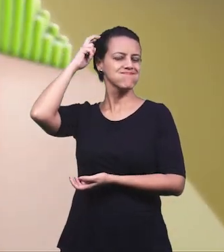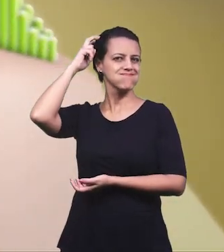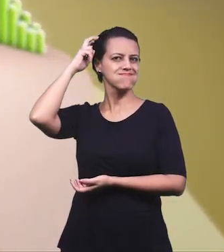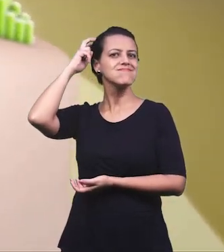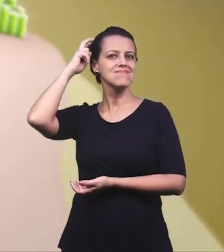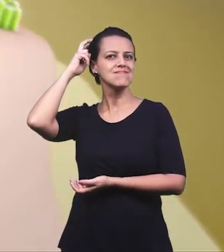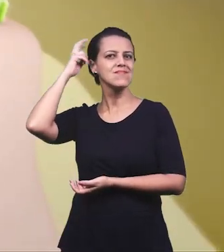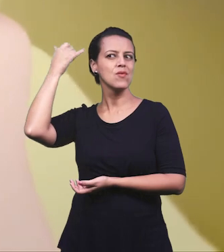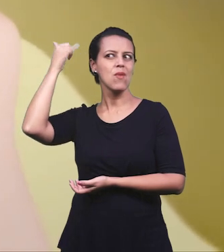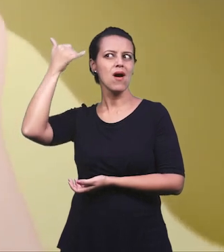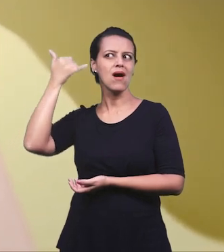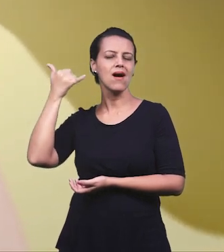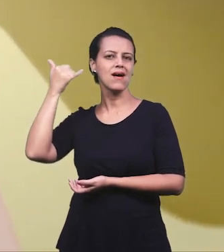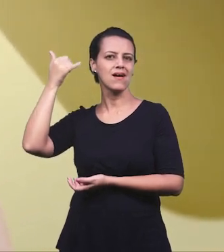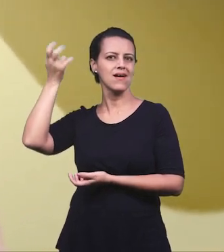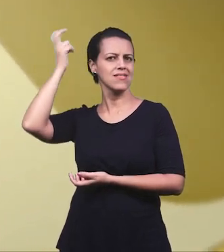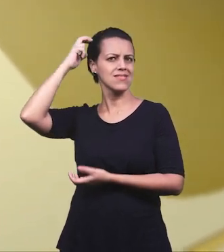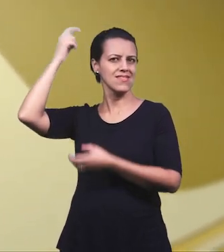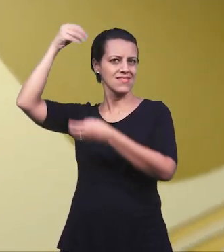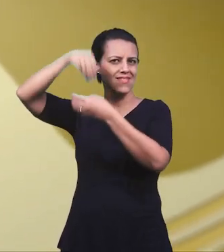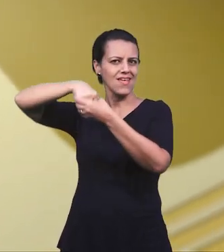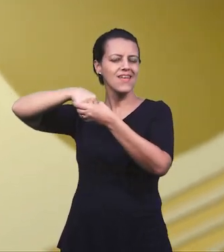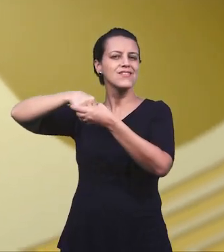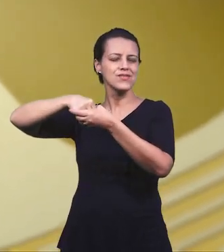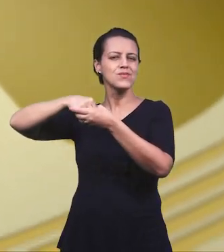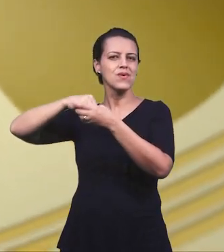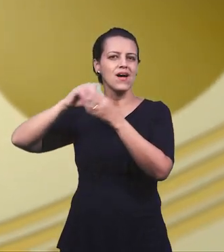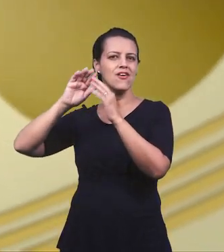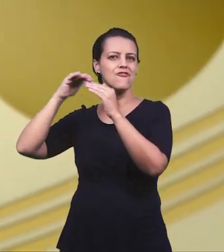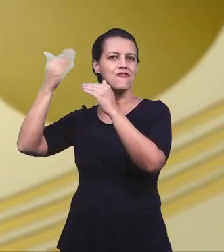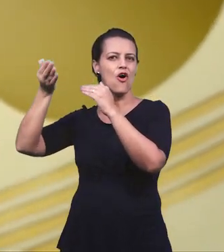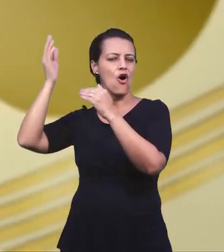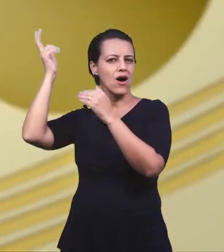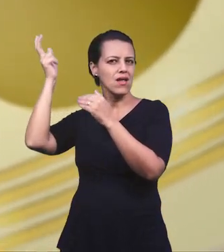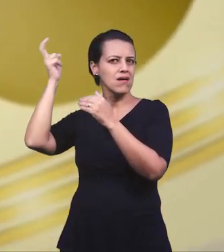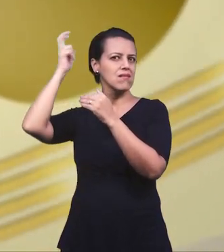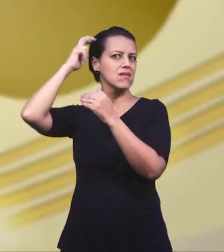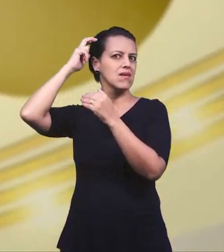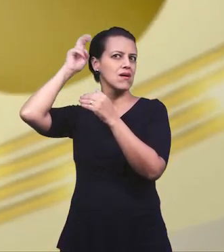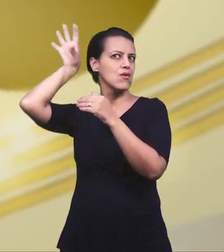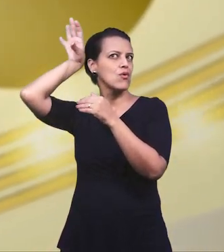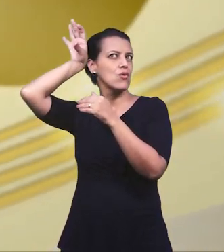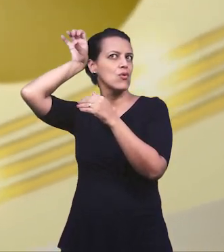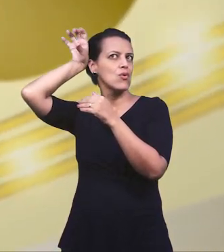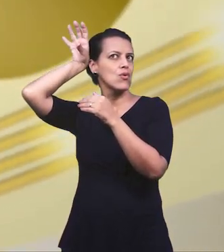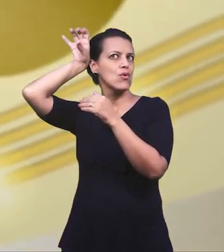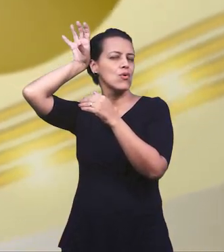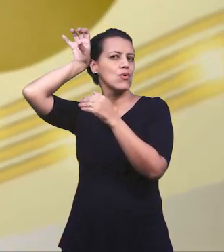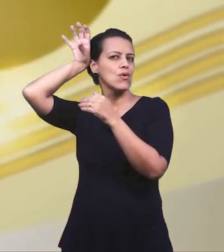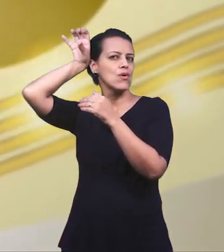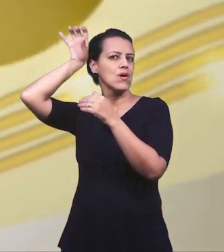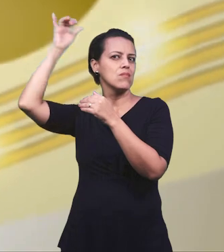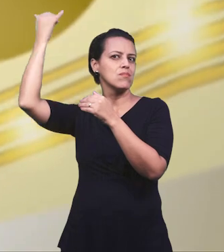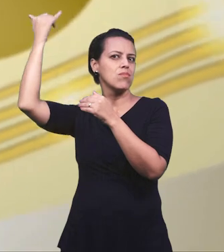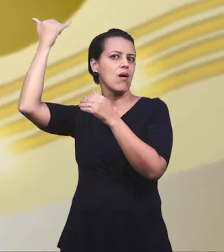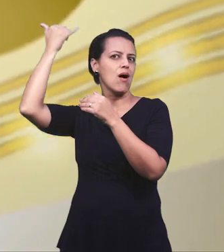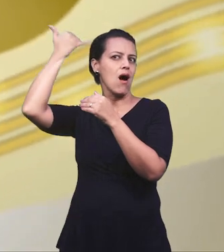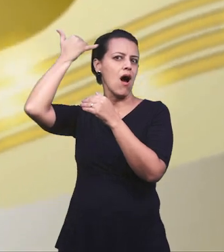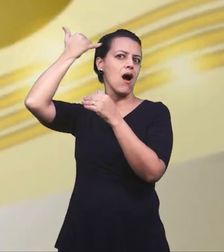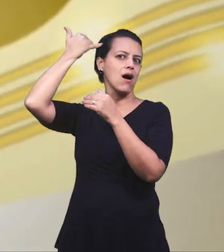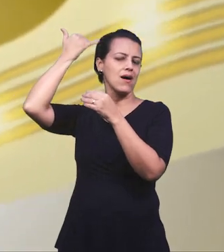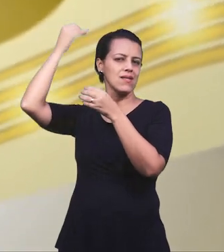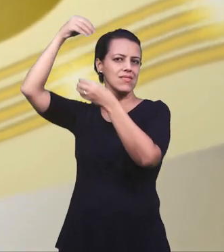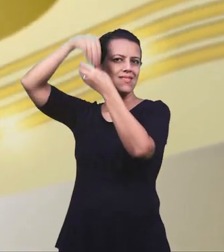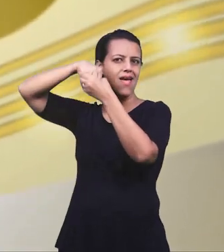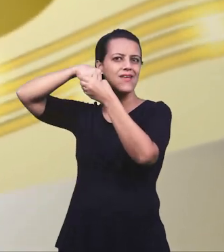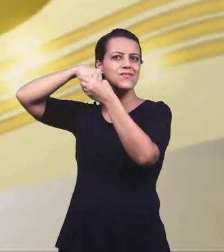coloca um eletrodo lá, e aí a parte de fora, que é o ímã, capta as ondas mecânicas e ele transfere e faz o papel da